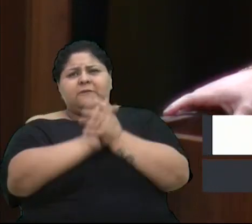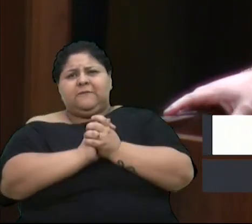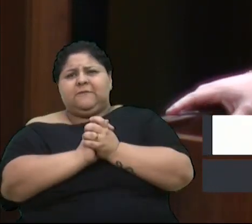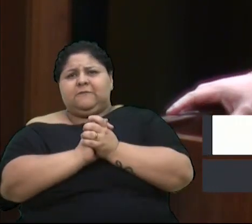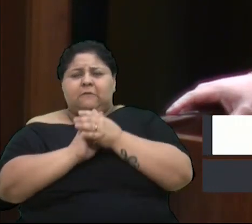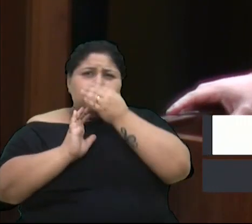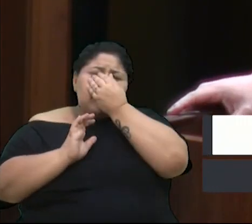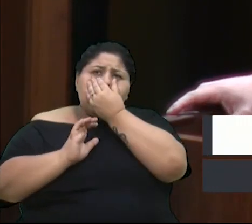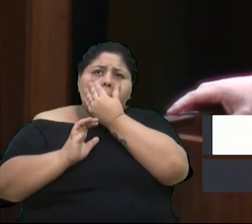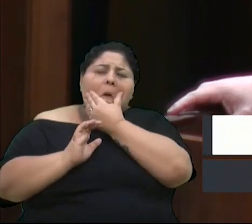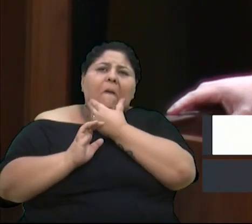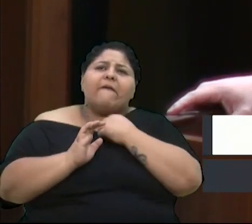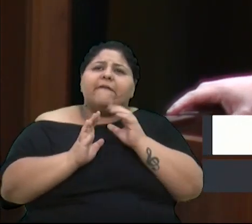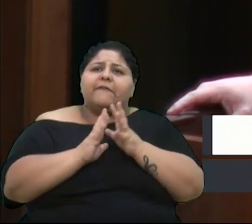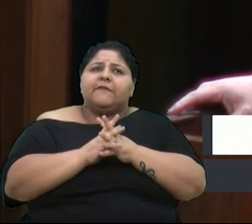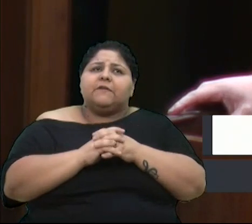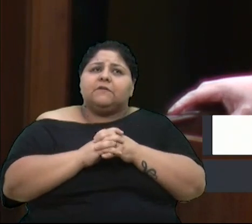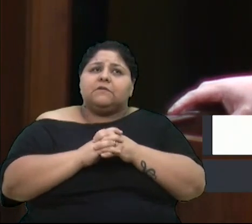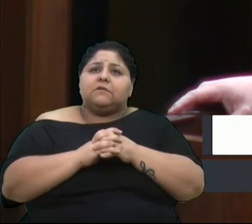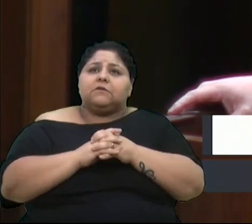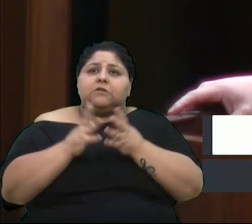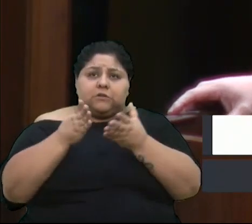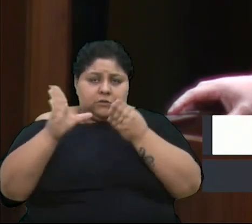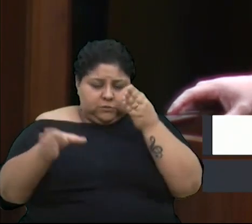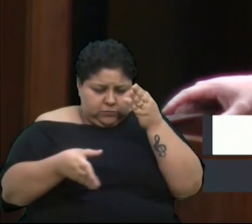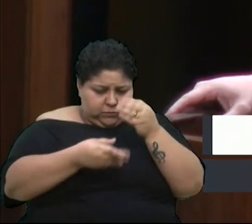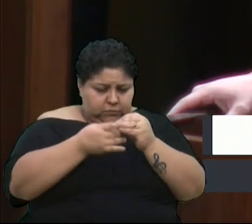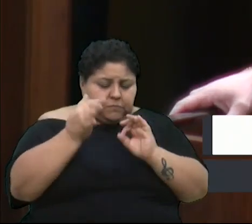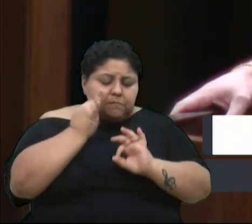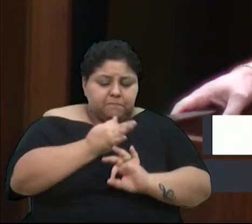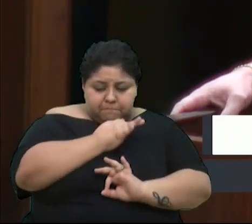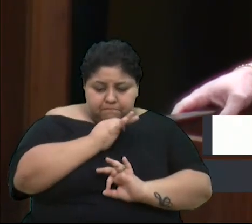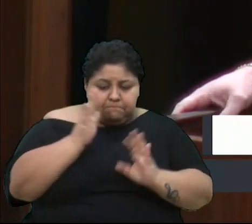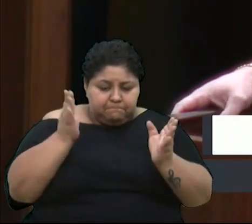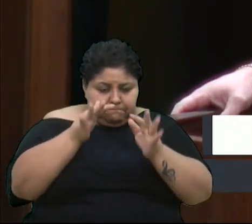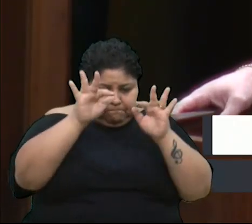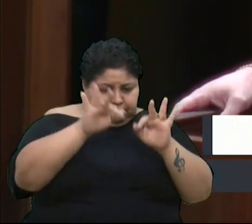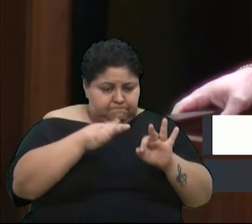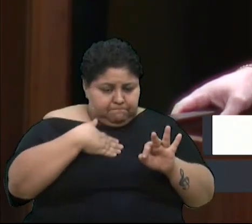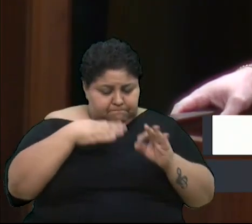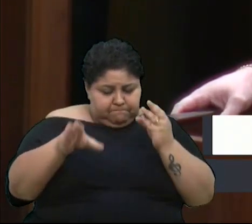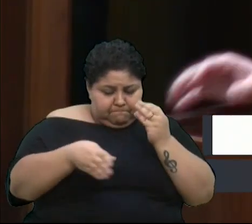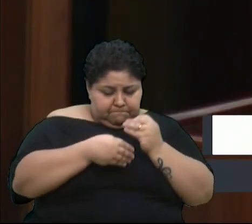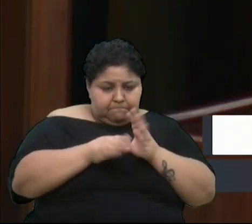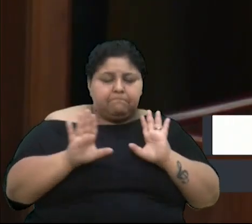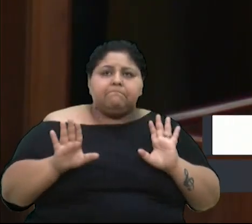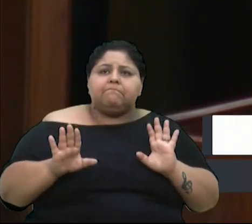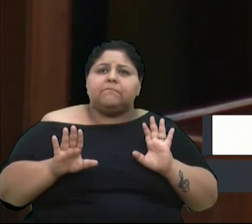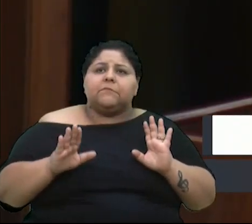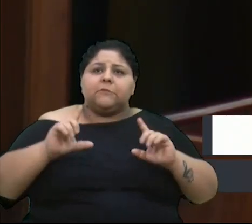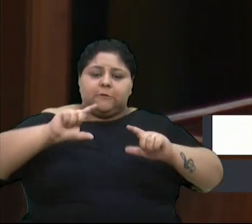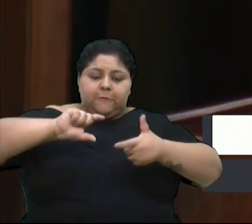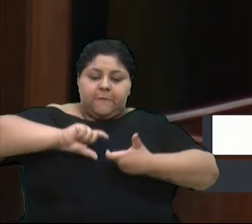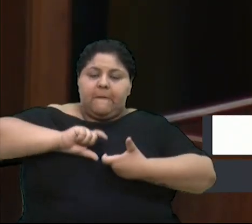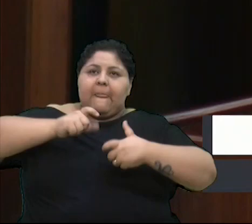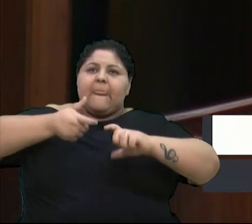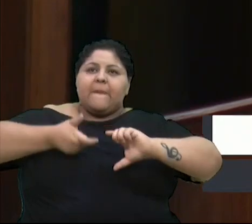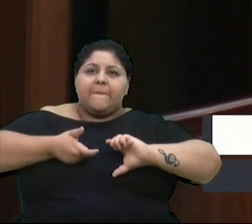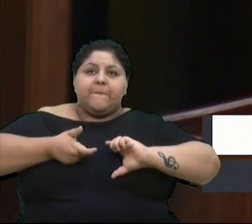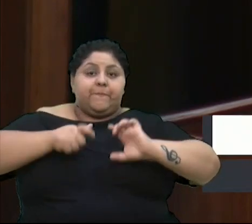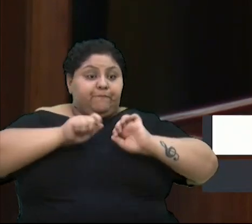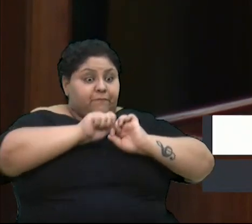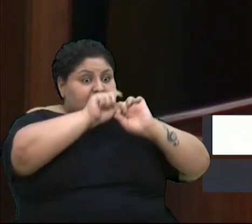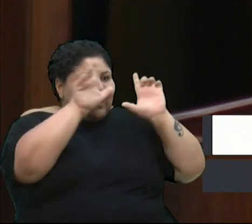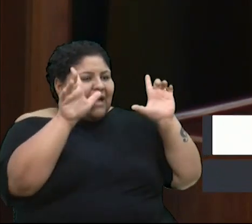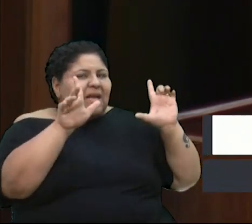ó, eu já lhe concedo essa parte, mas para encerrar minha parte, vereadora, se Israel, isso é muito